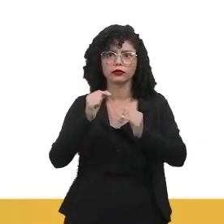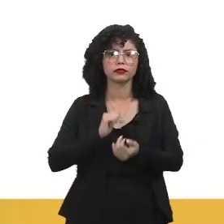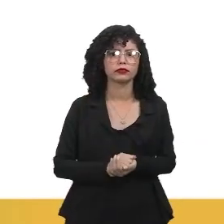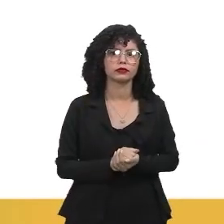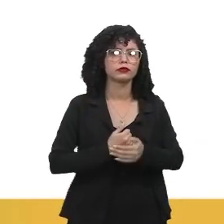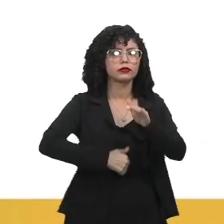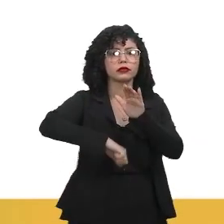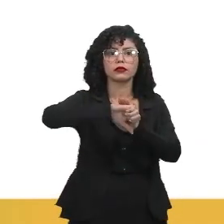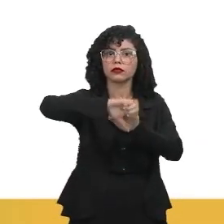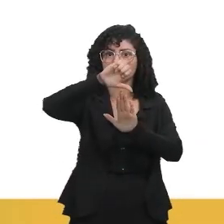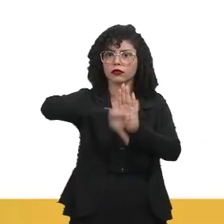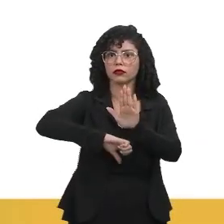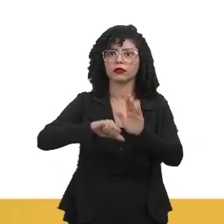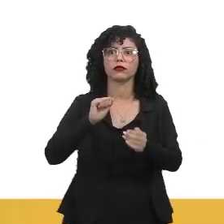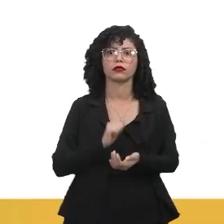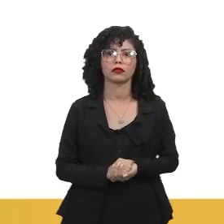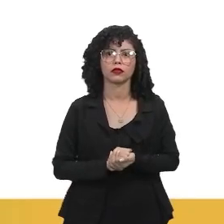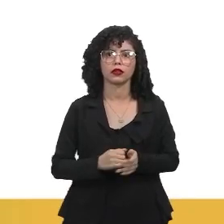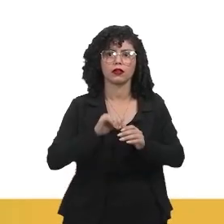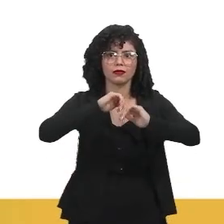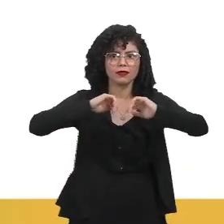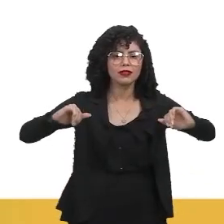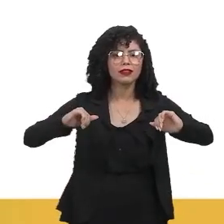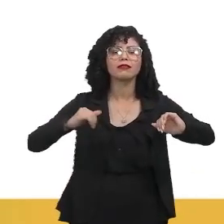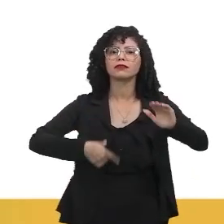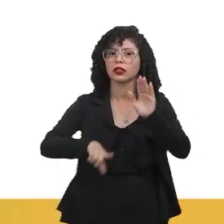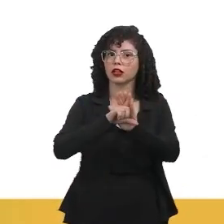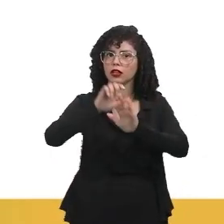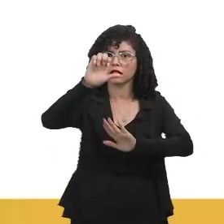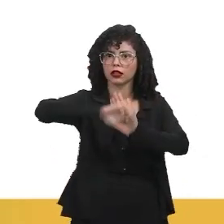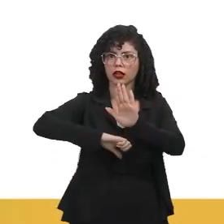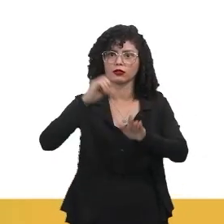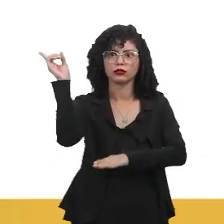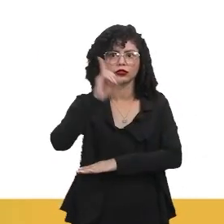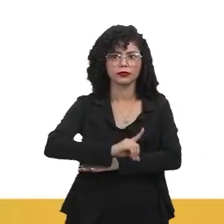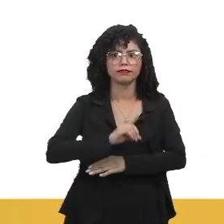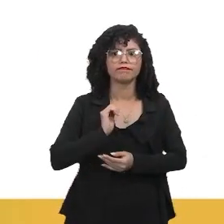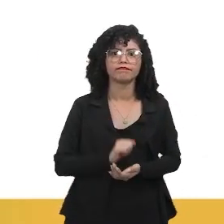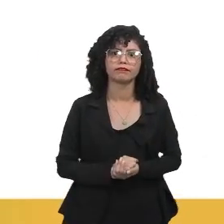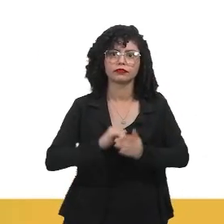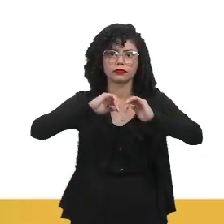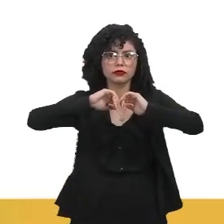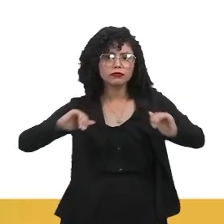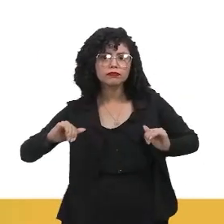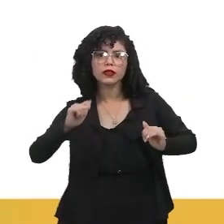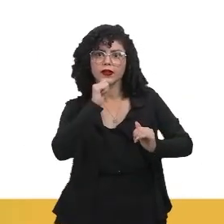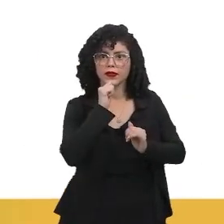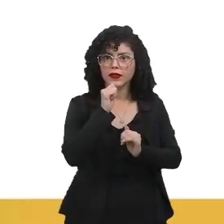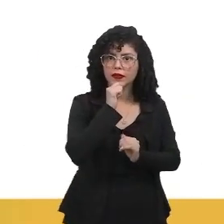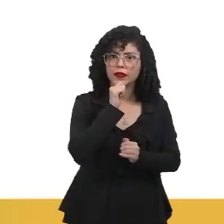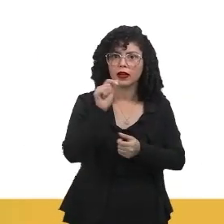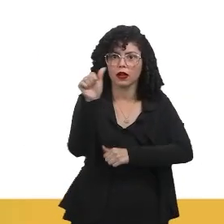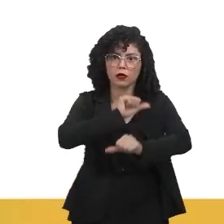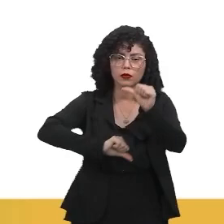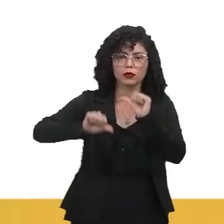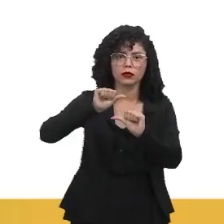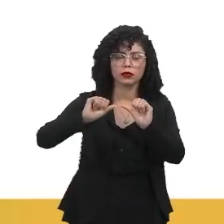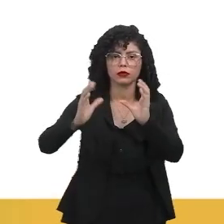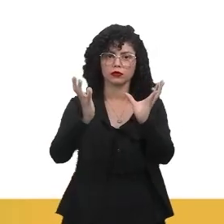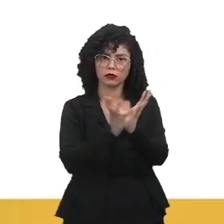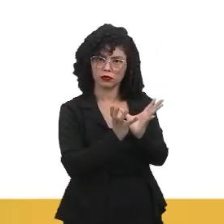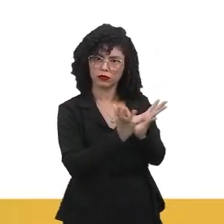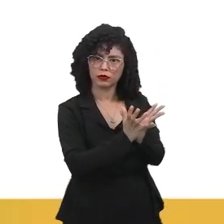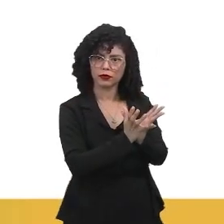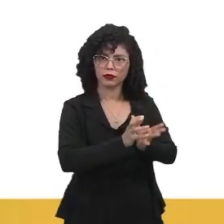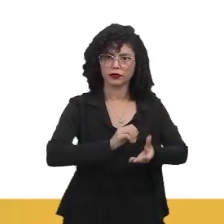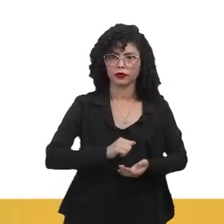capitalista. A ilegalidade dos bens foi separada da ilegalidade dos direitos, divisão que corresponde a uma